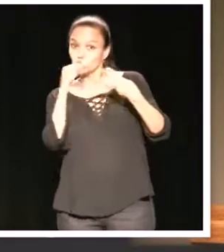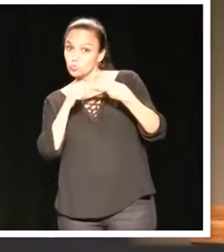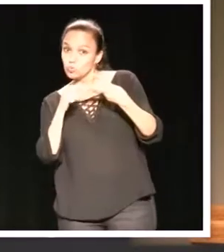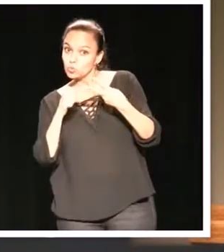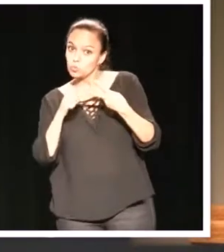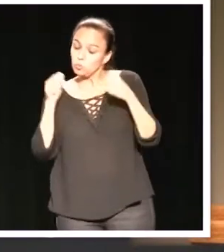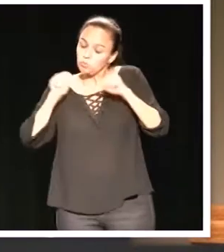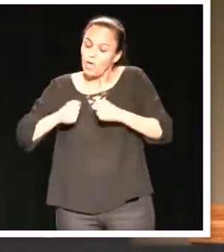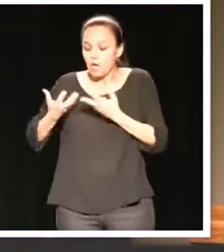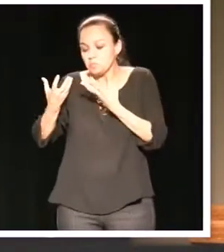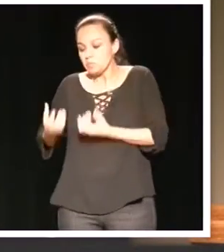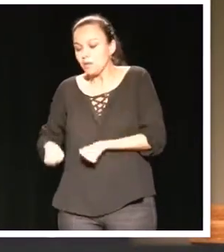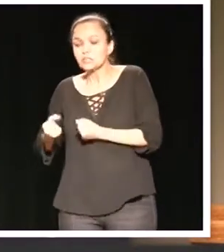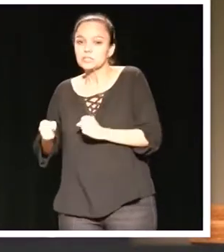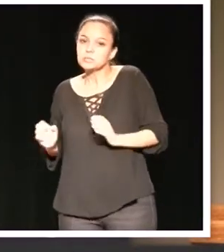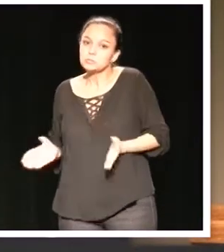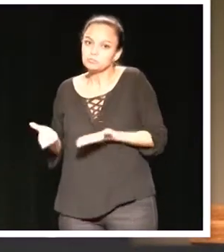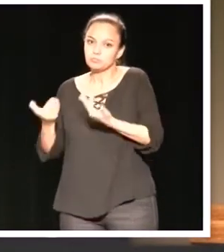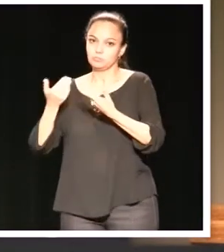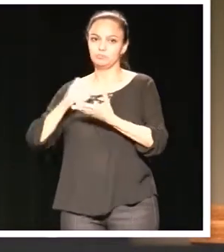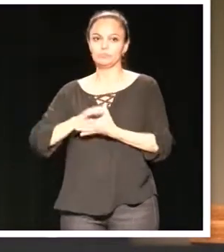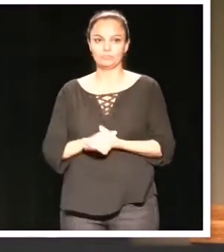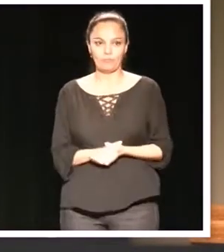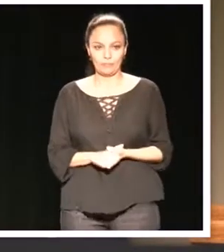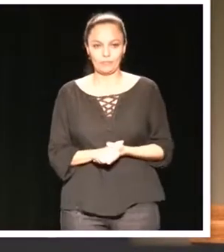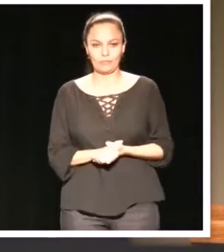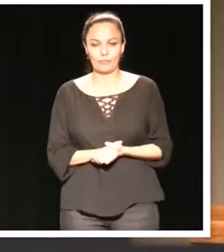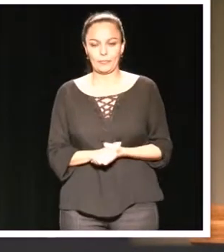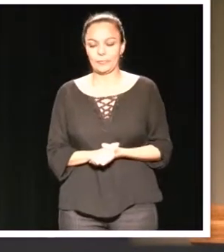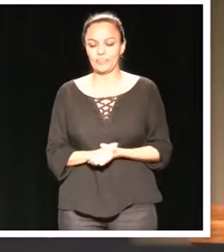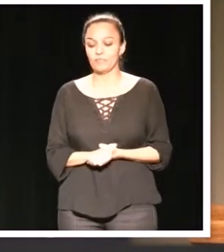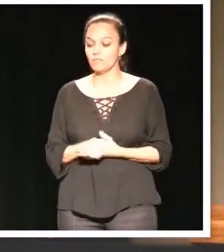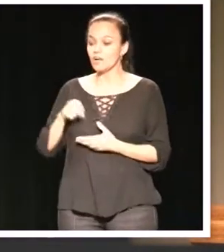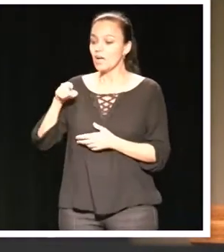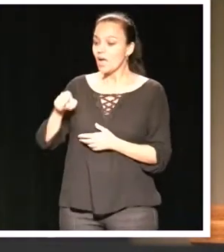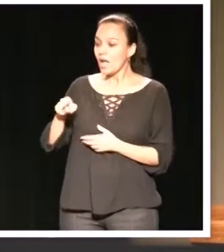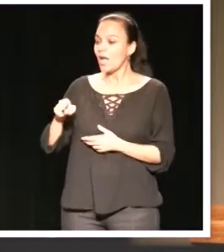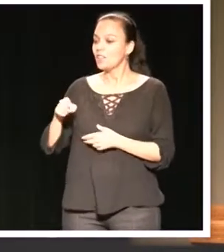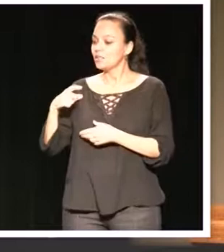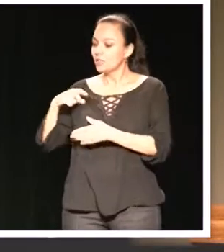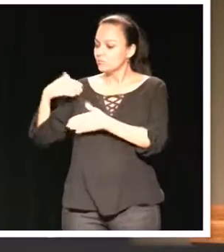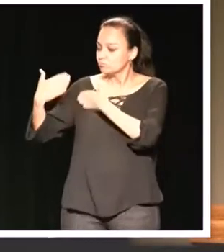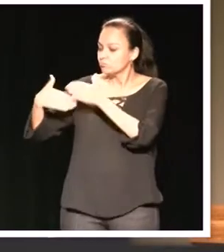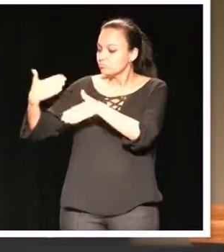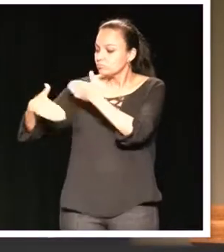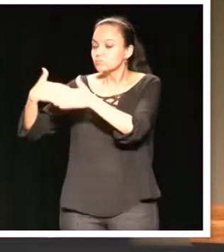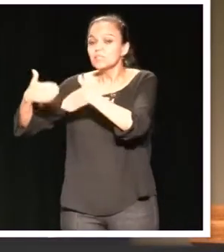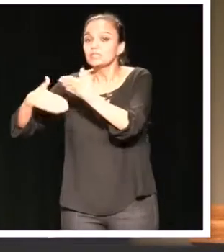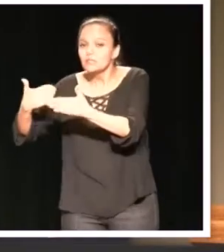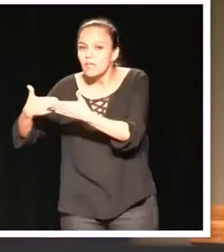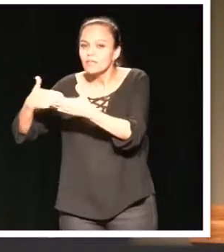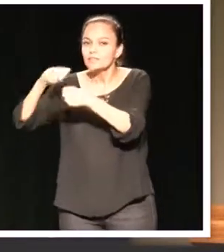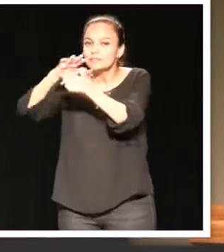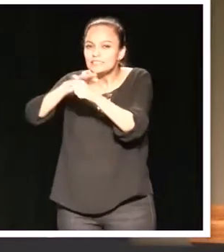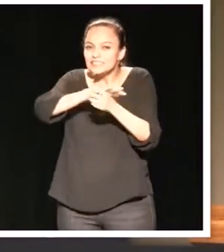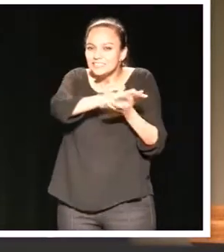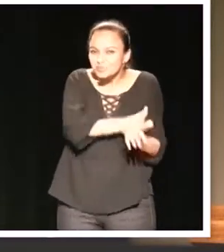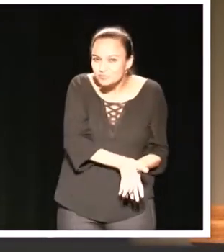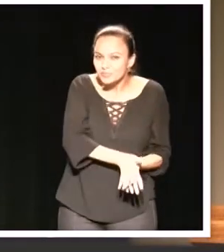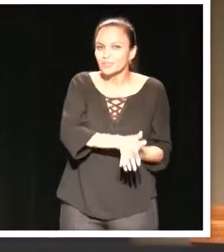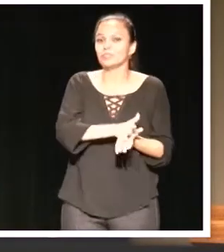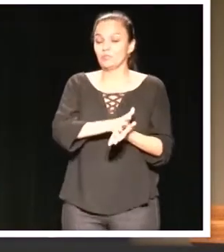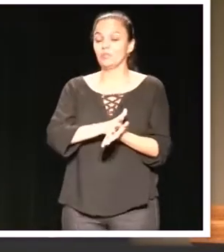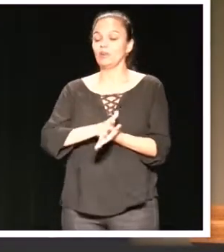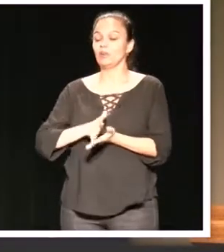A tolerância supõe um estatuto de limitação dos danos ocasionados pelas tendências discriminatórias, e